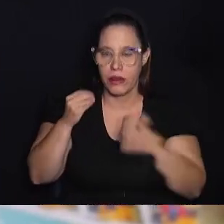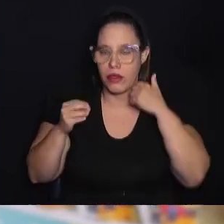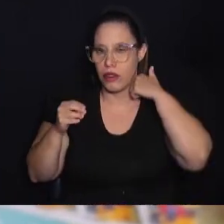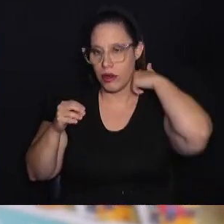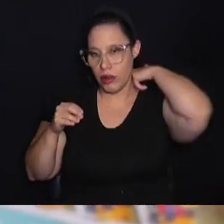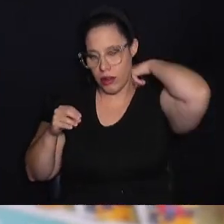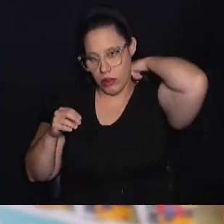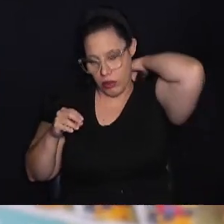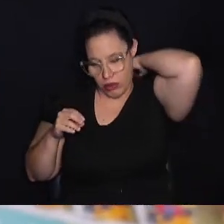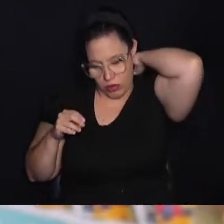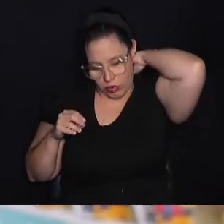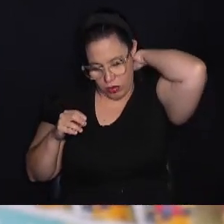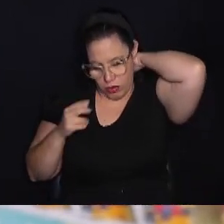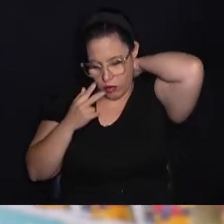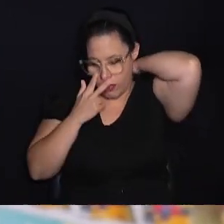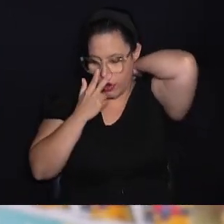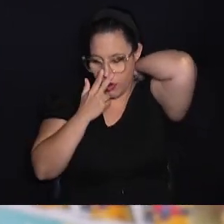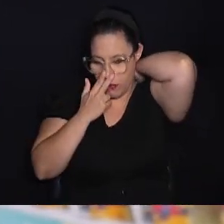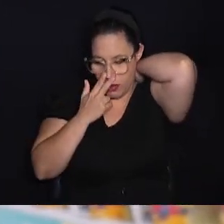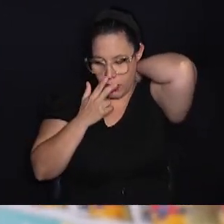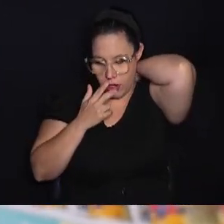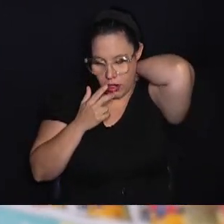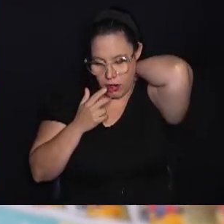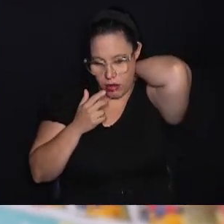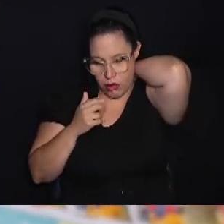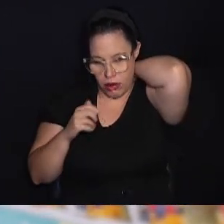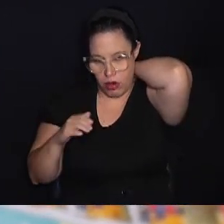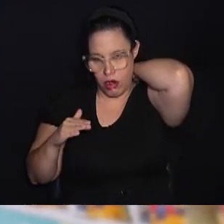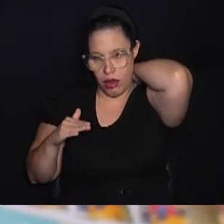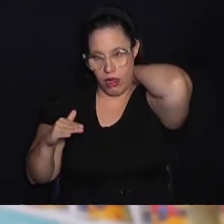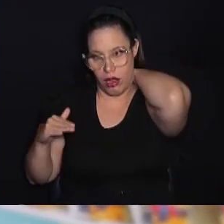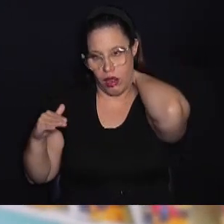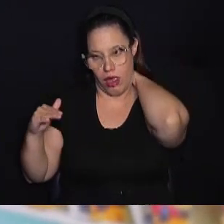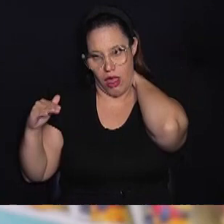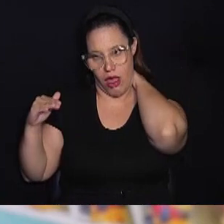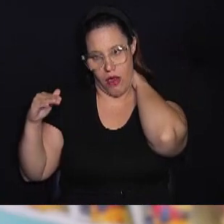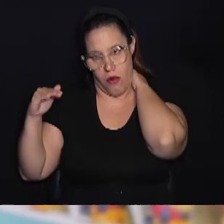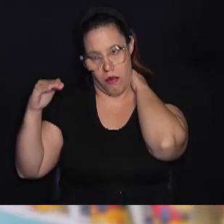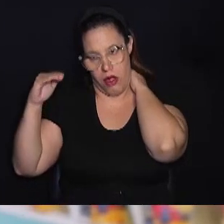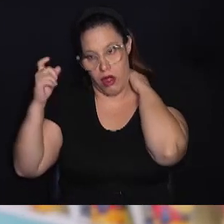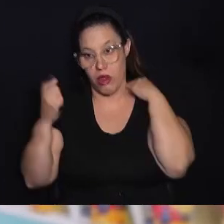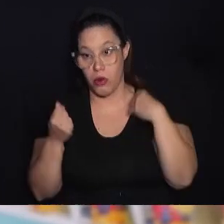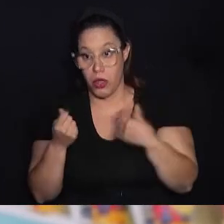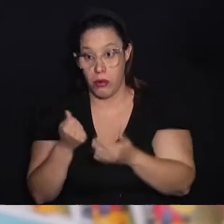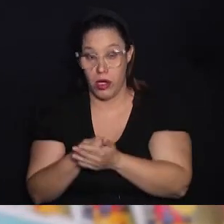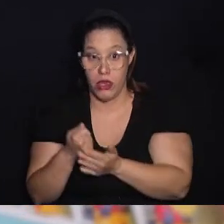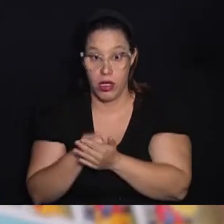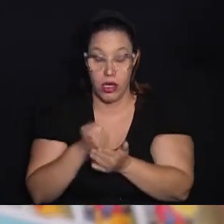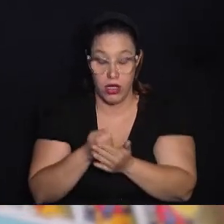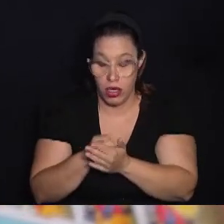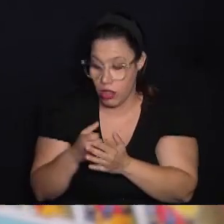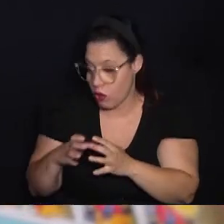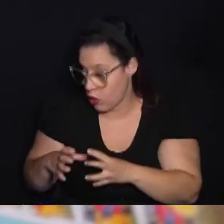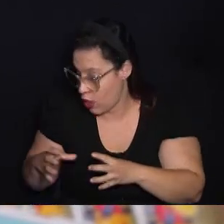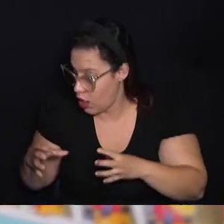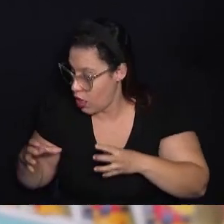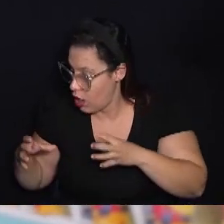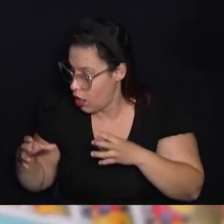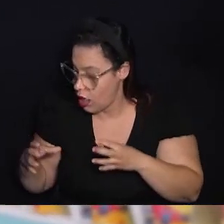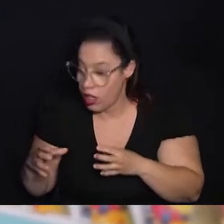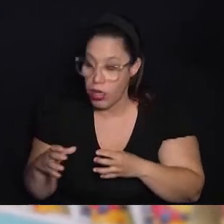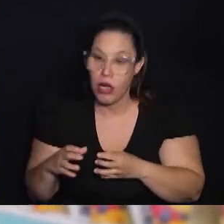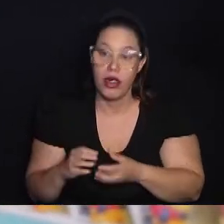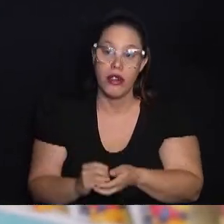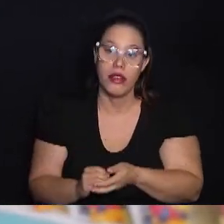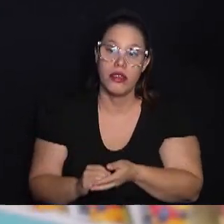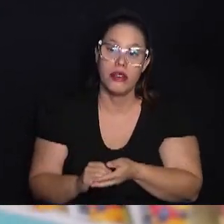de consumo para muitas vezes aumentar os preços, né, colocar preços mais caros nos supermercados e aí fazer